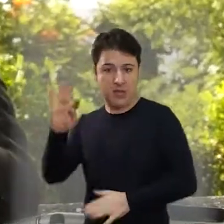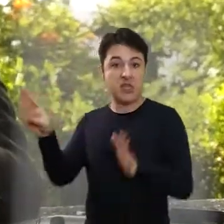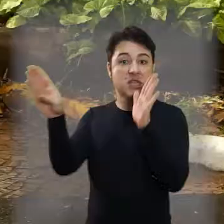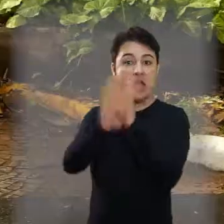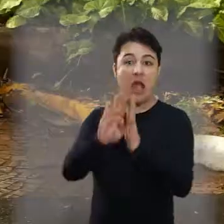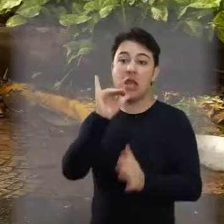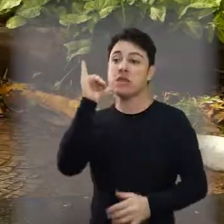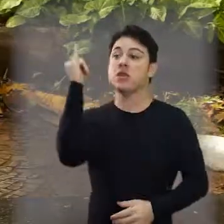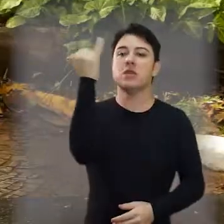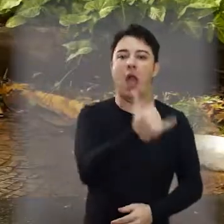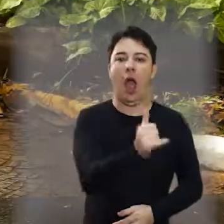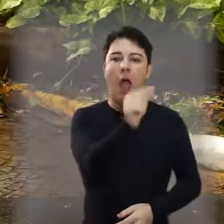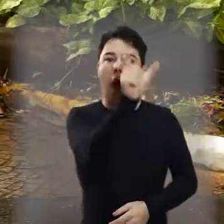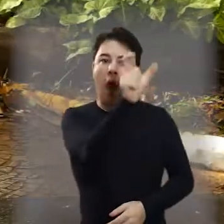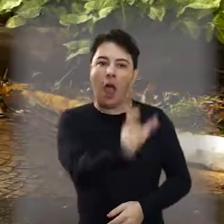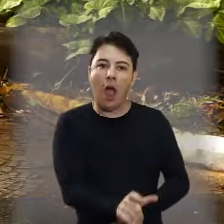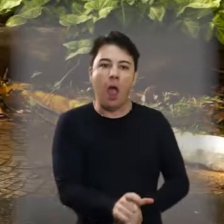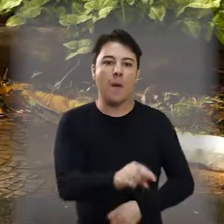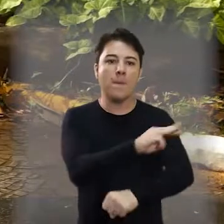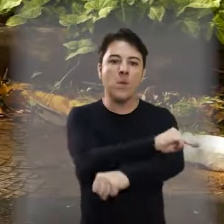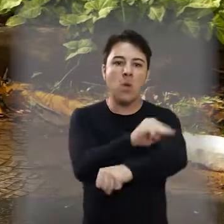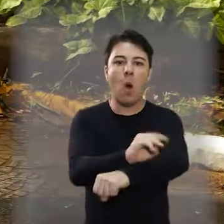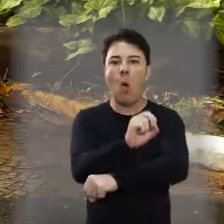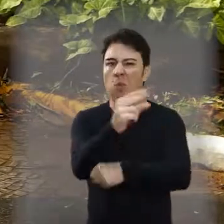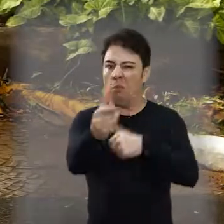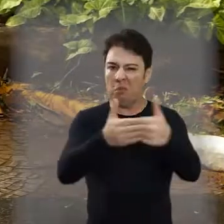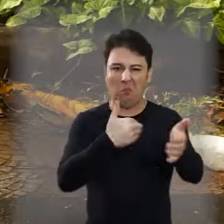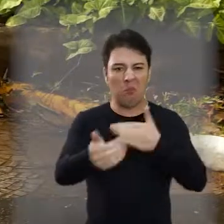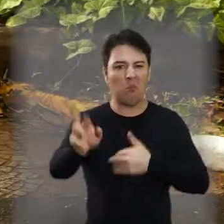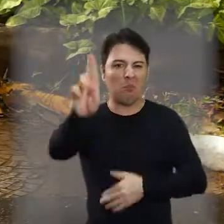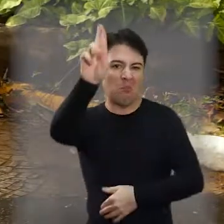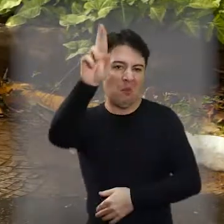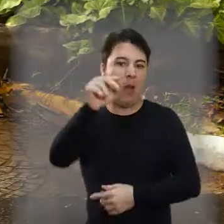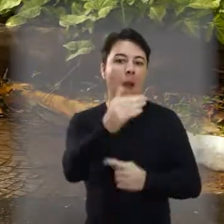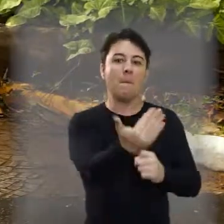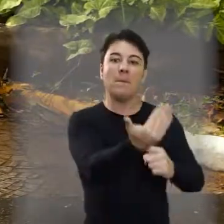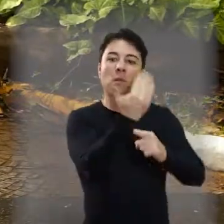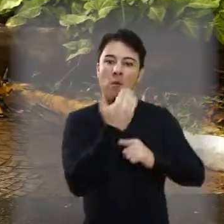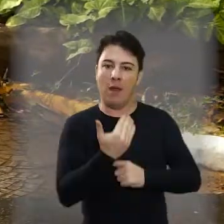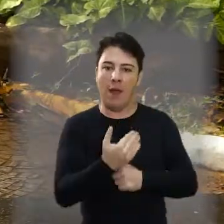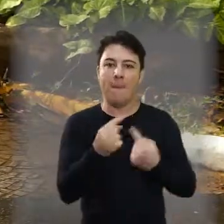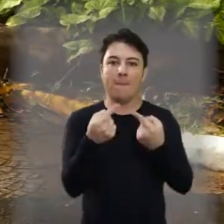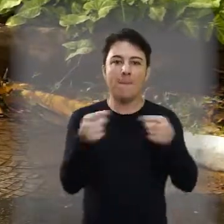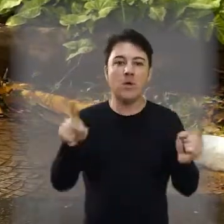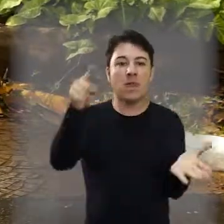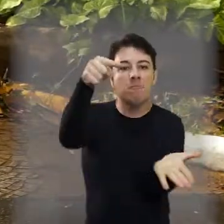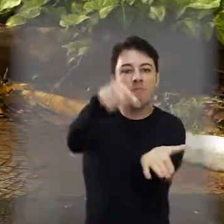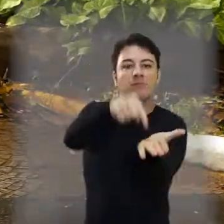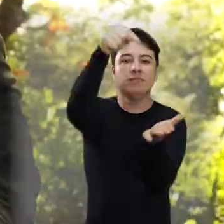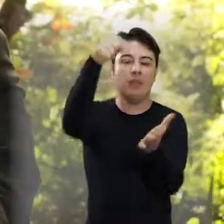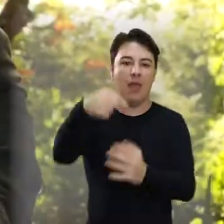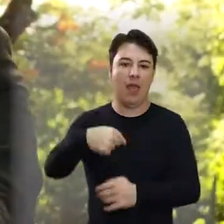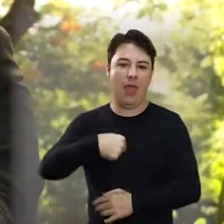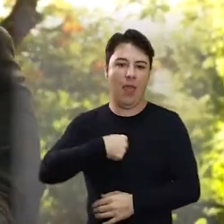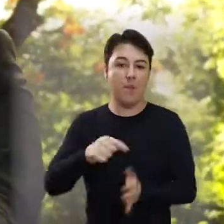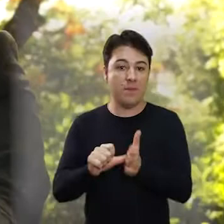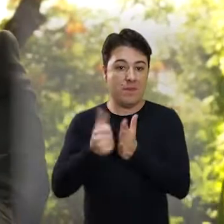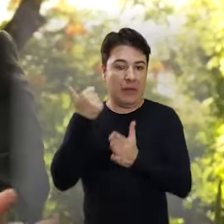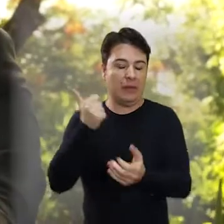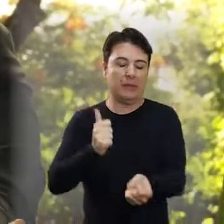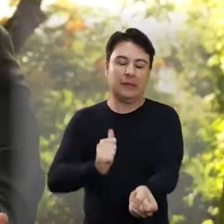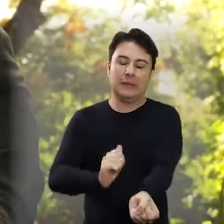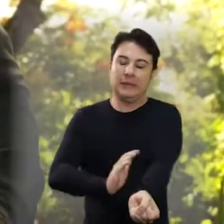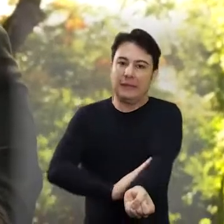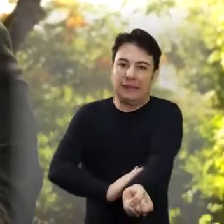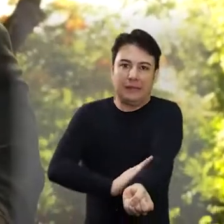buffet, conversava com algum monitor, alguma pessoa ali responsável para me ajudar para colocar as músicas. Eu lembro que nessa primeira